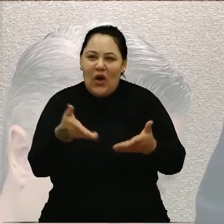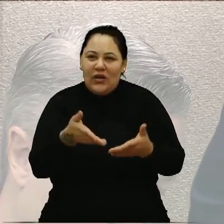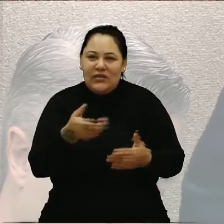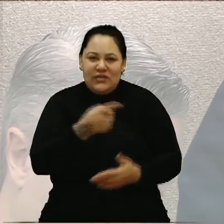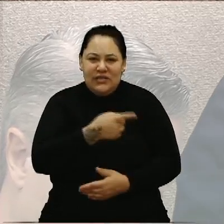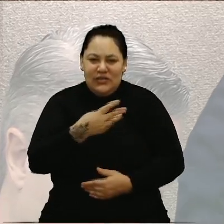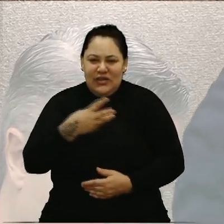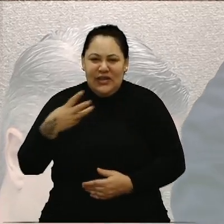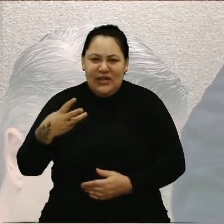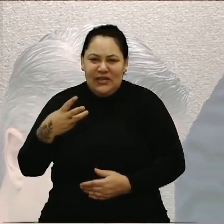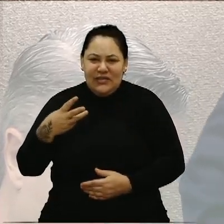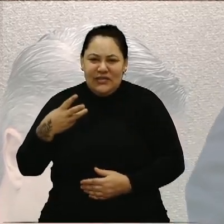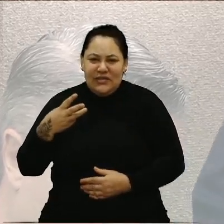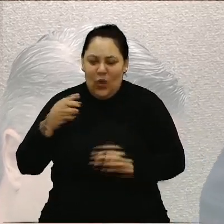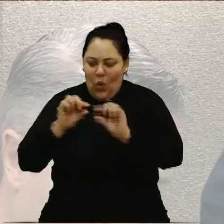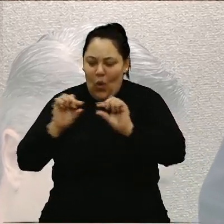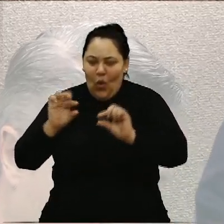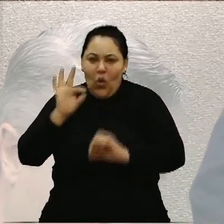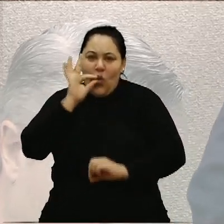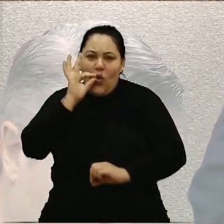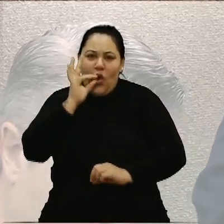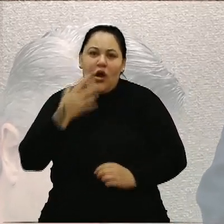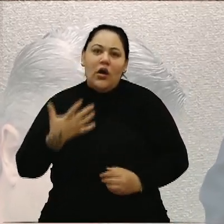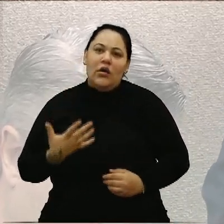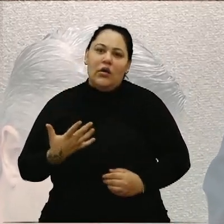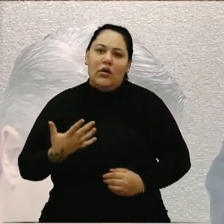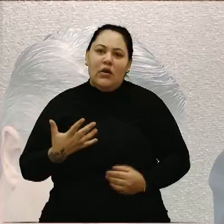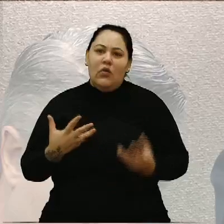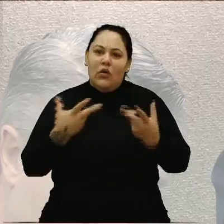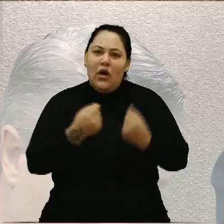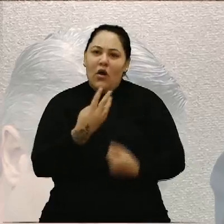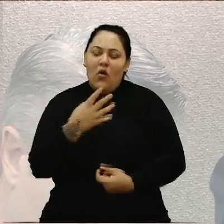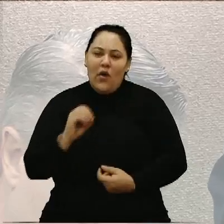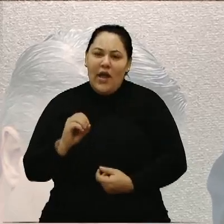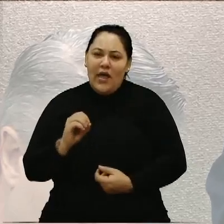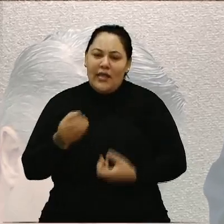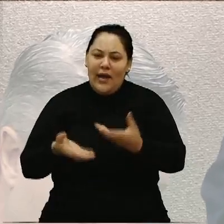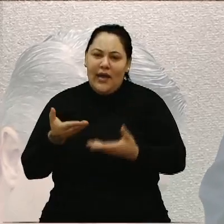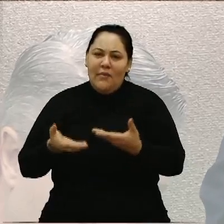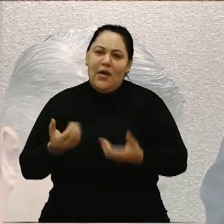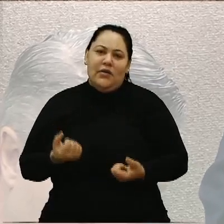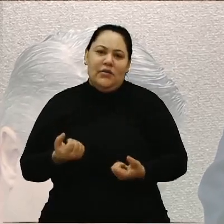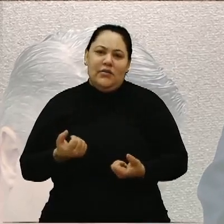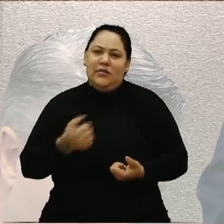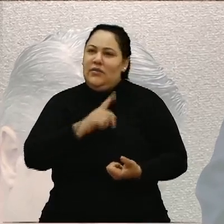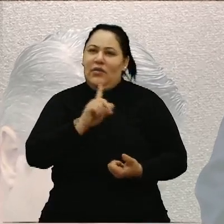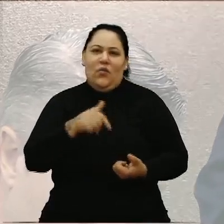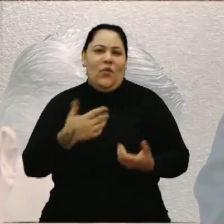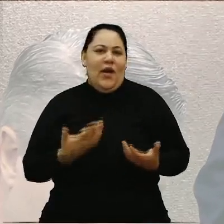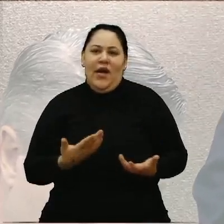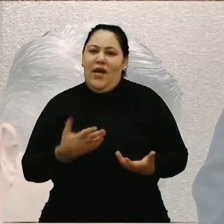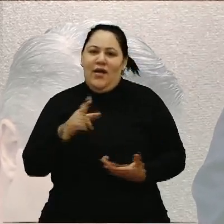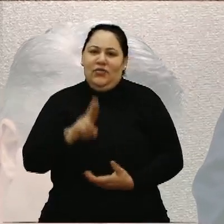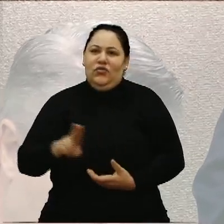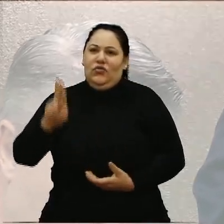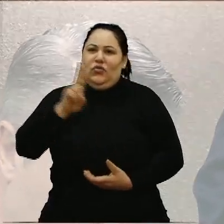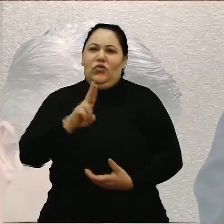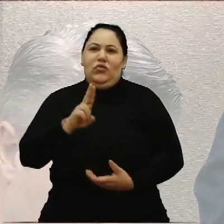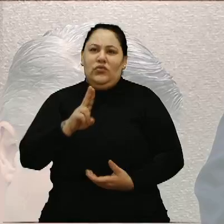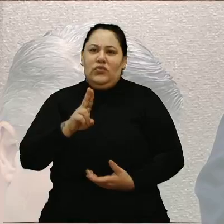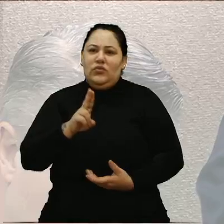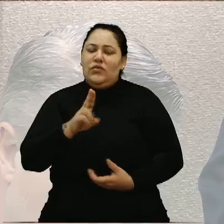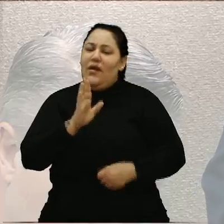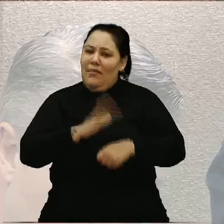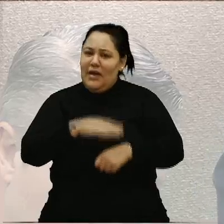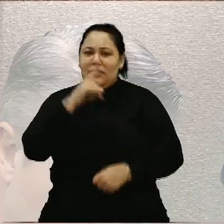133 cigarros, isso aí para mim não é uma questão de usuário, é mais